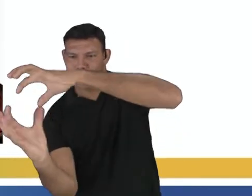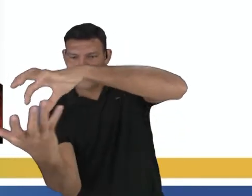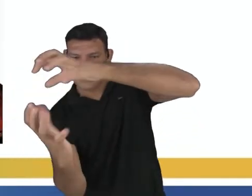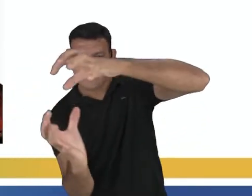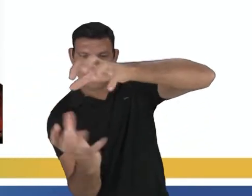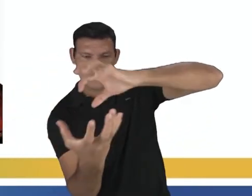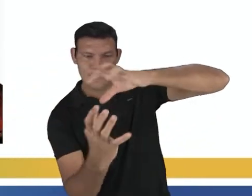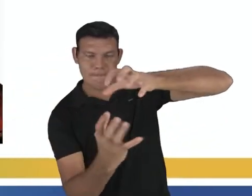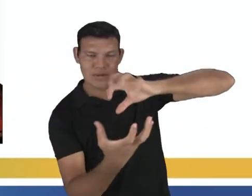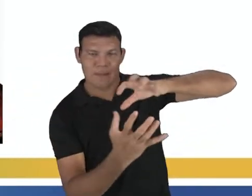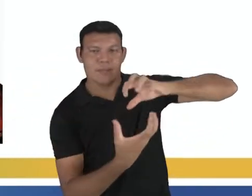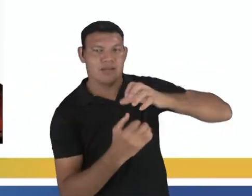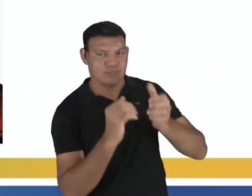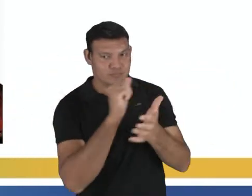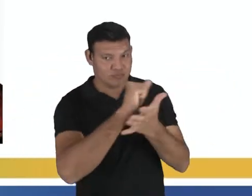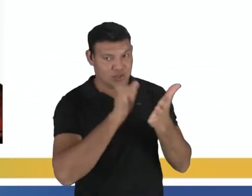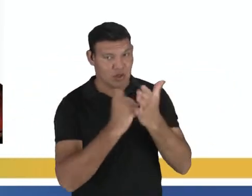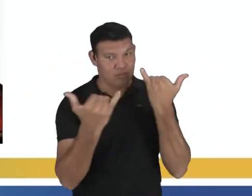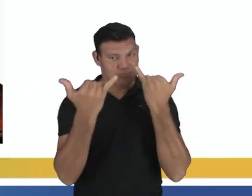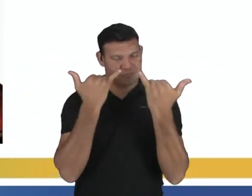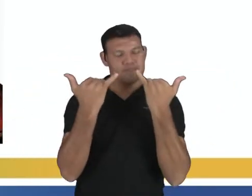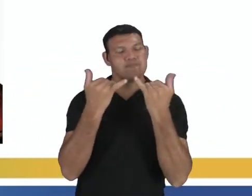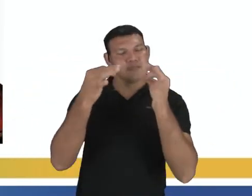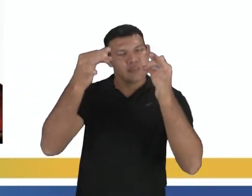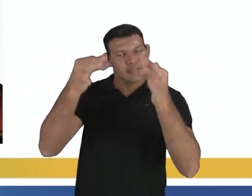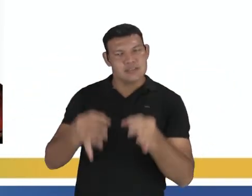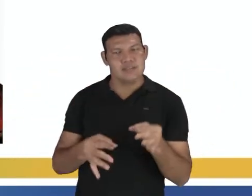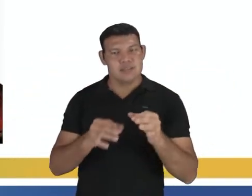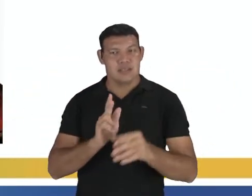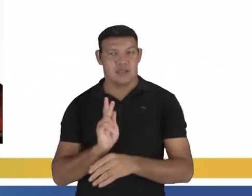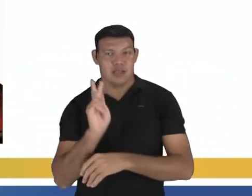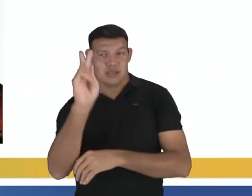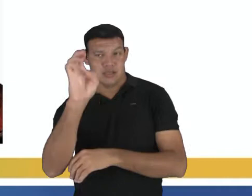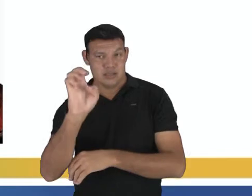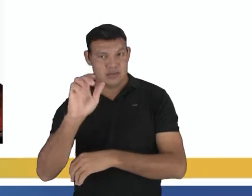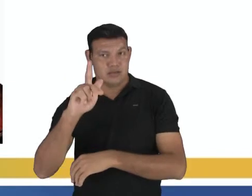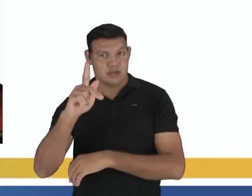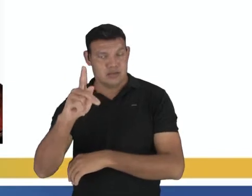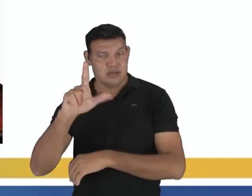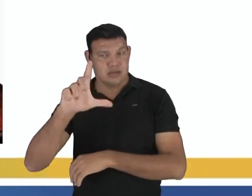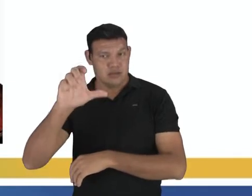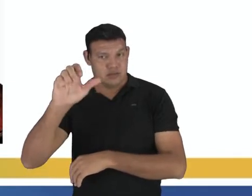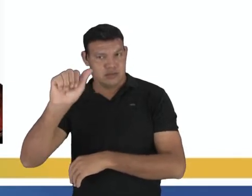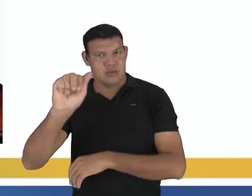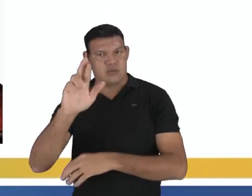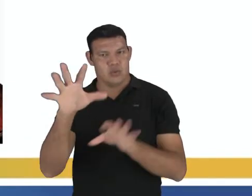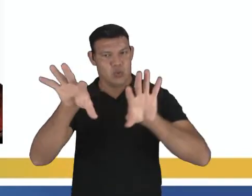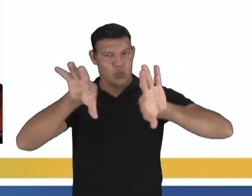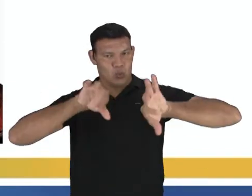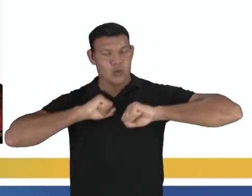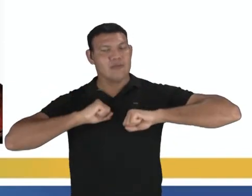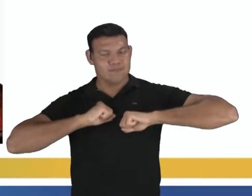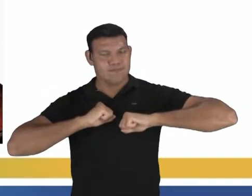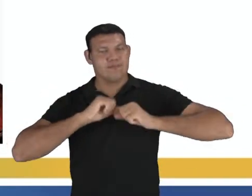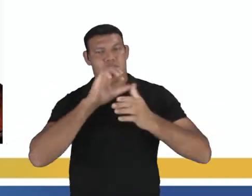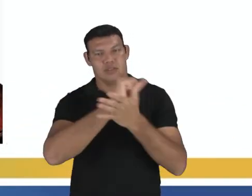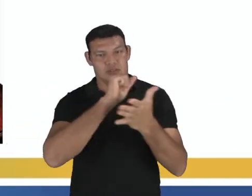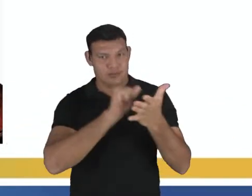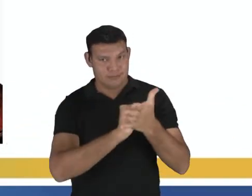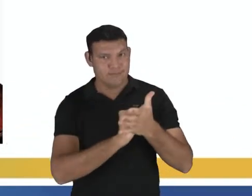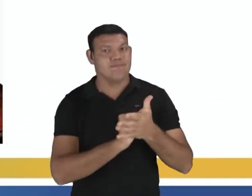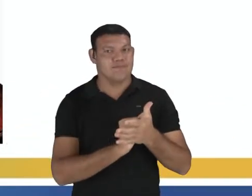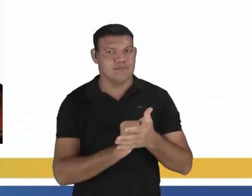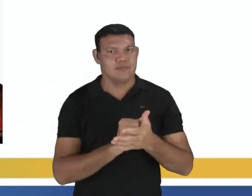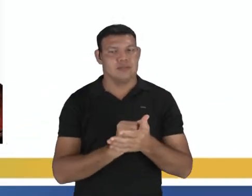época, ele tinha os dados mais precisos, e o mais importante é que Kepler vai herdar esses dados deles, esses registros deles,